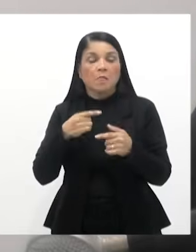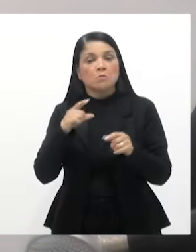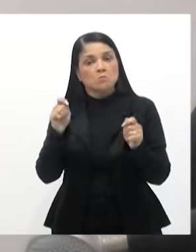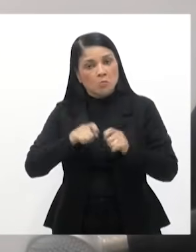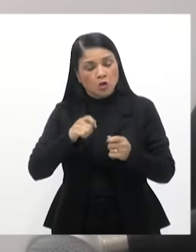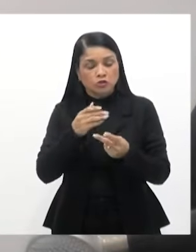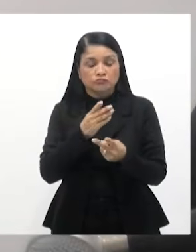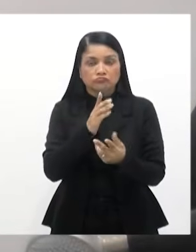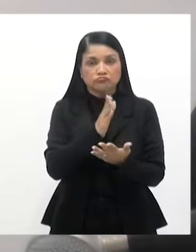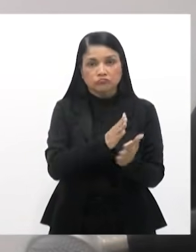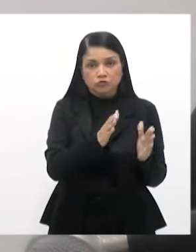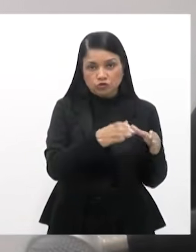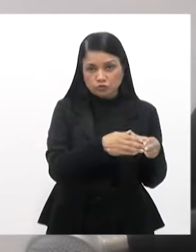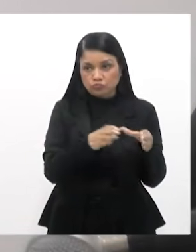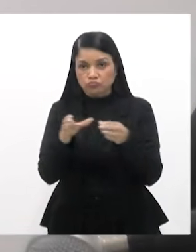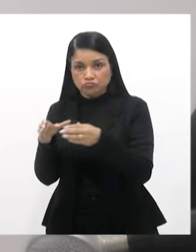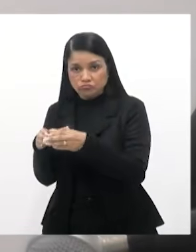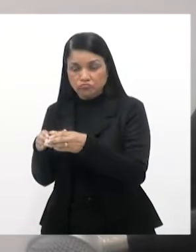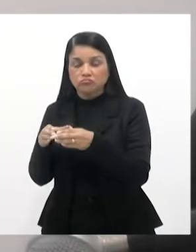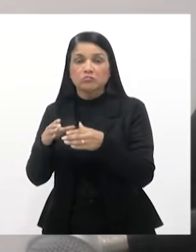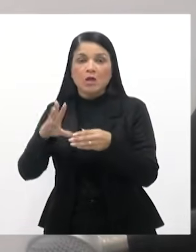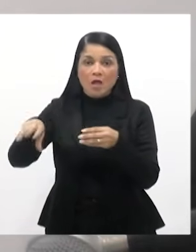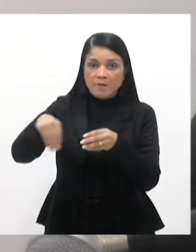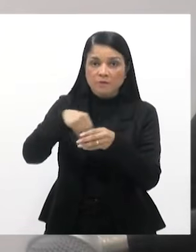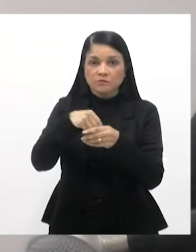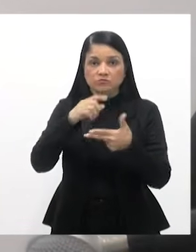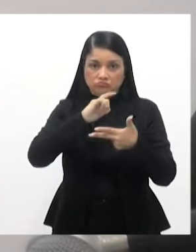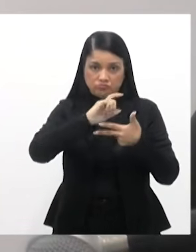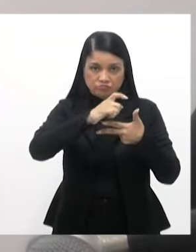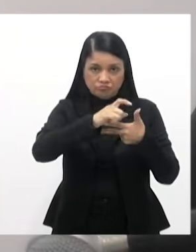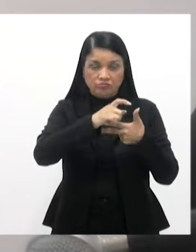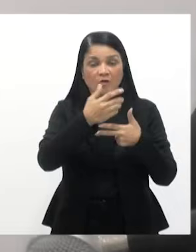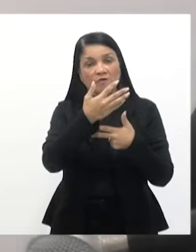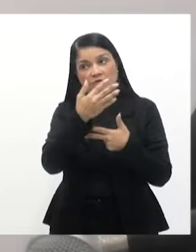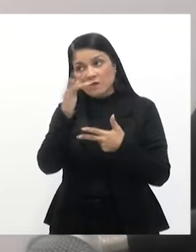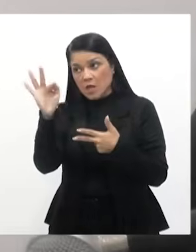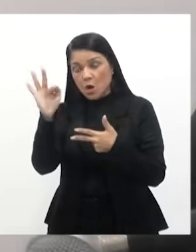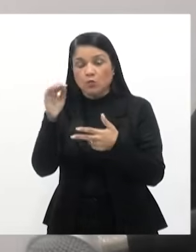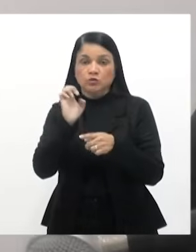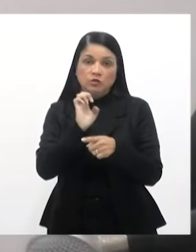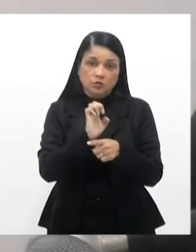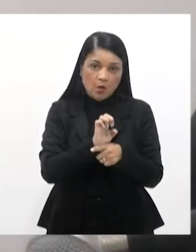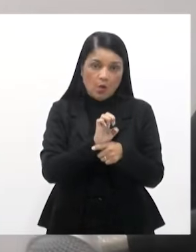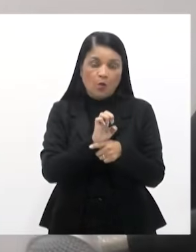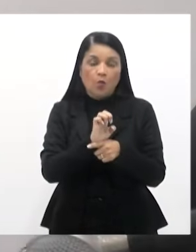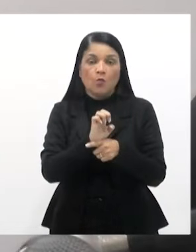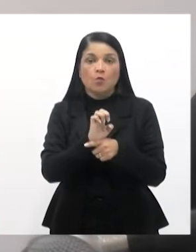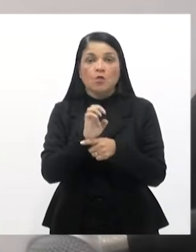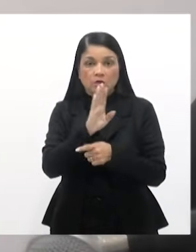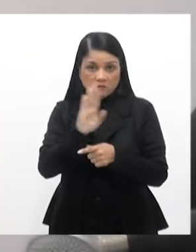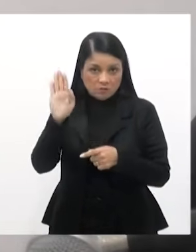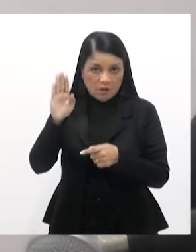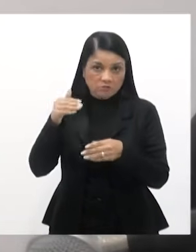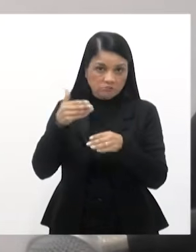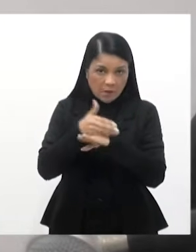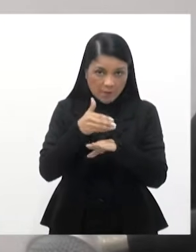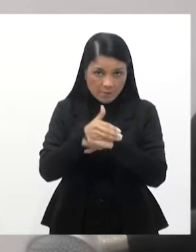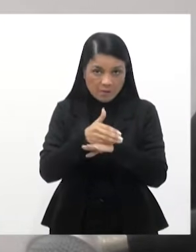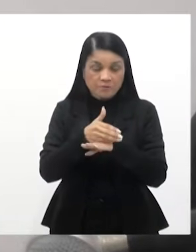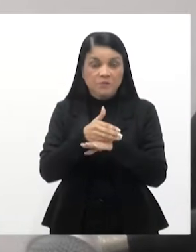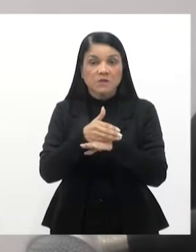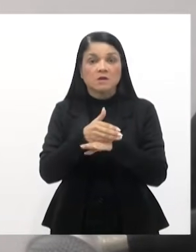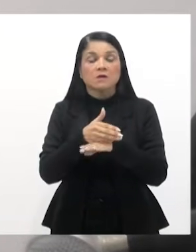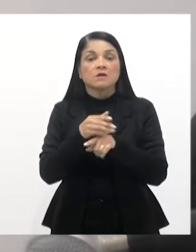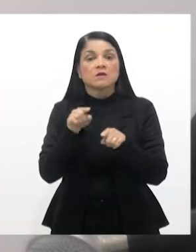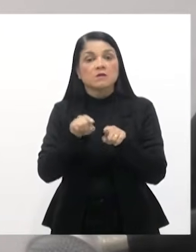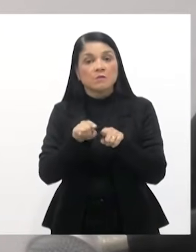candidatos que fazem parte do Poder Executivo, federal, estadual, municipal. Então, o fato